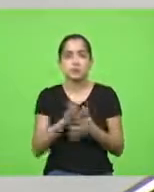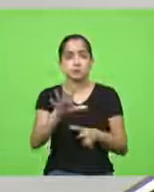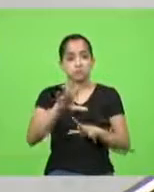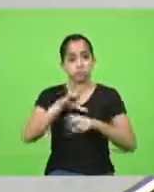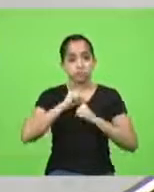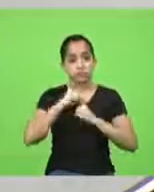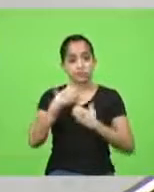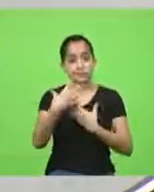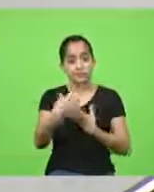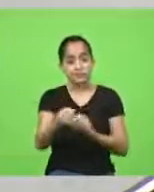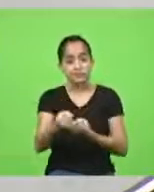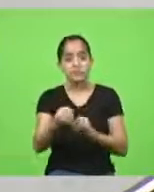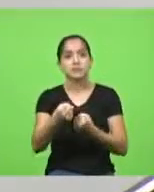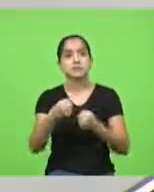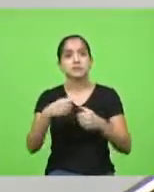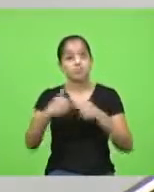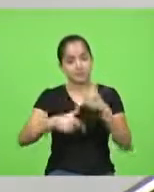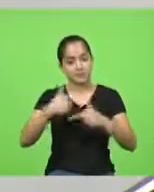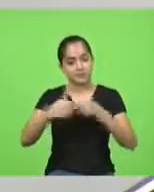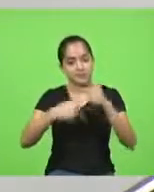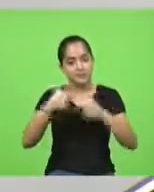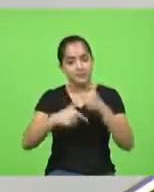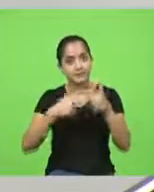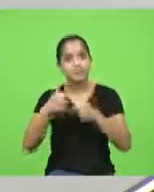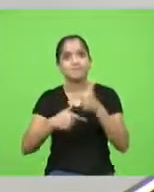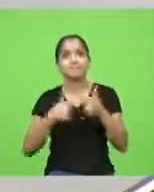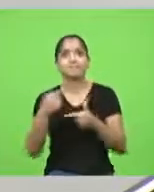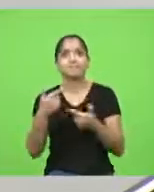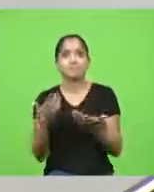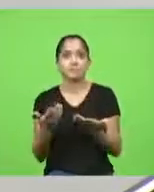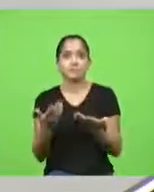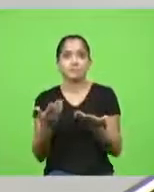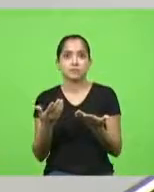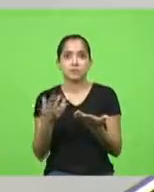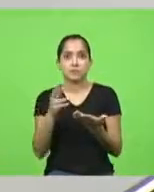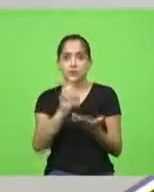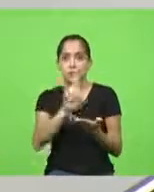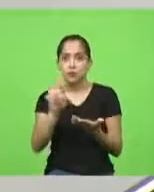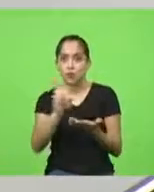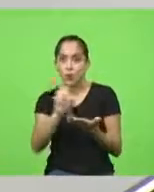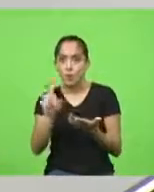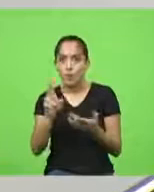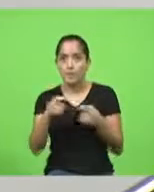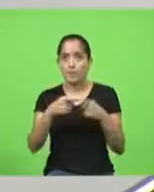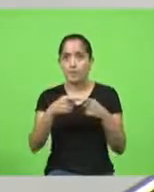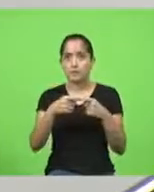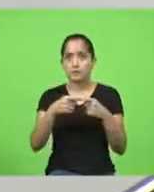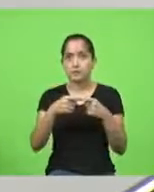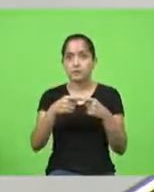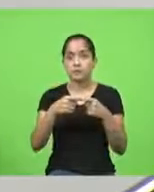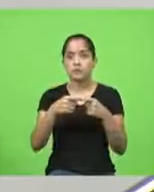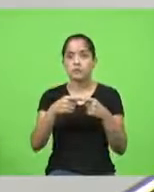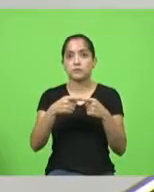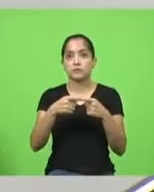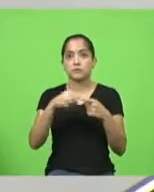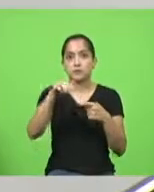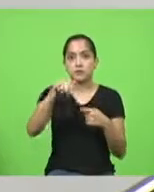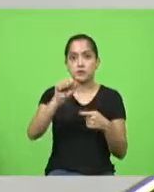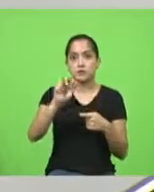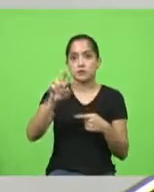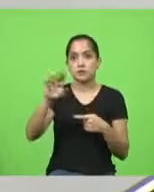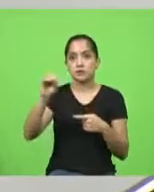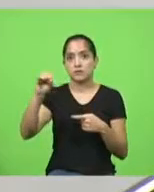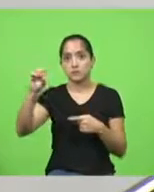estavam na luta, no trabalho. Falar aqui o nome do médico Marcos Túlio,